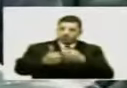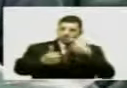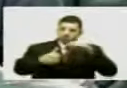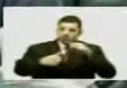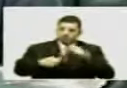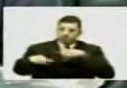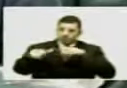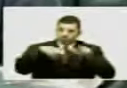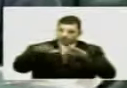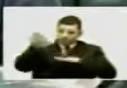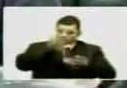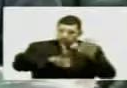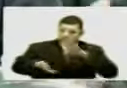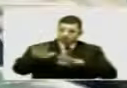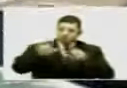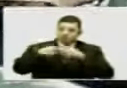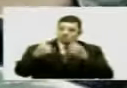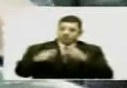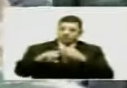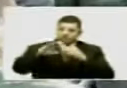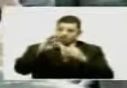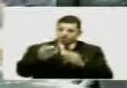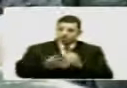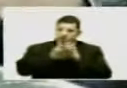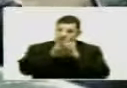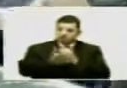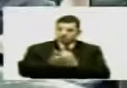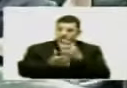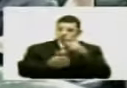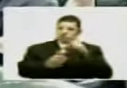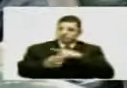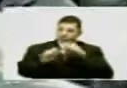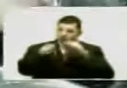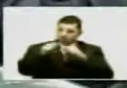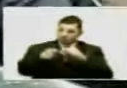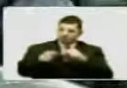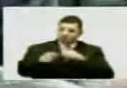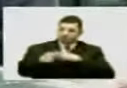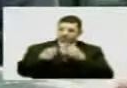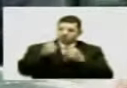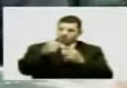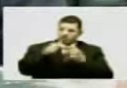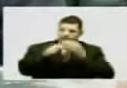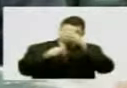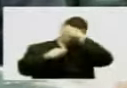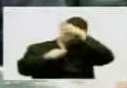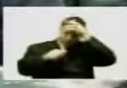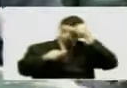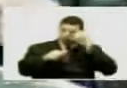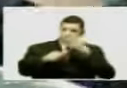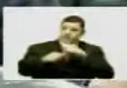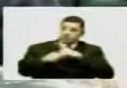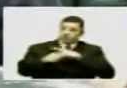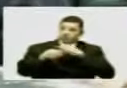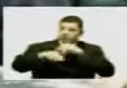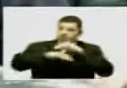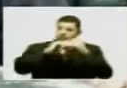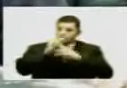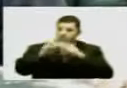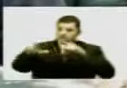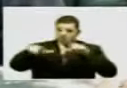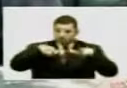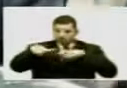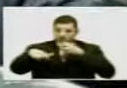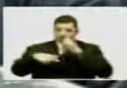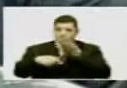foi a solução da mobilidade, ele é algo complementar, ele existe, existe em poucas cidades, existe em todas as